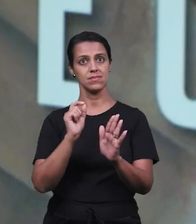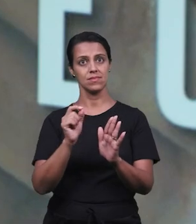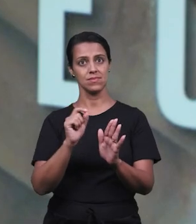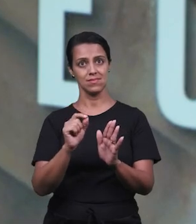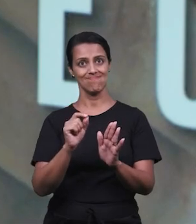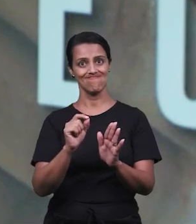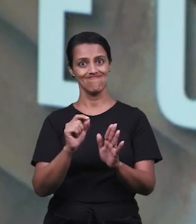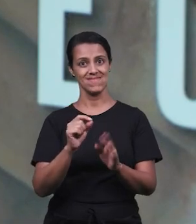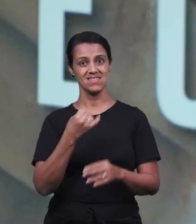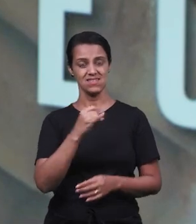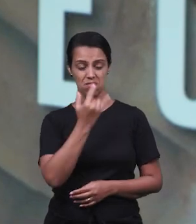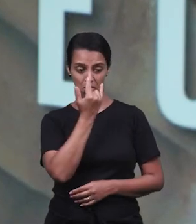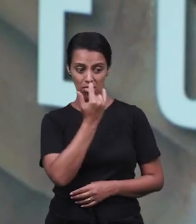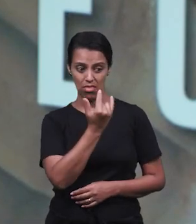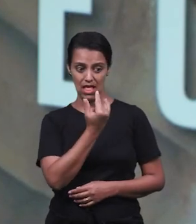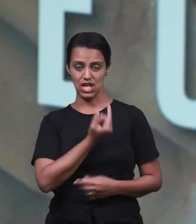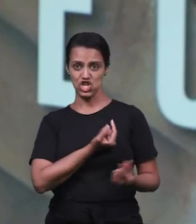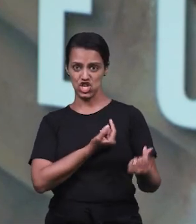os males.